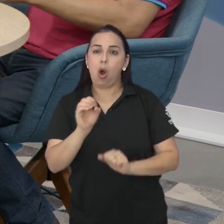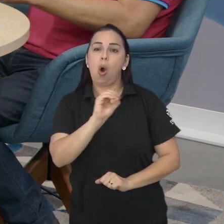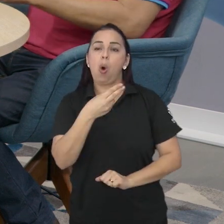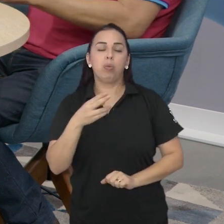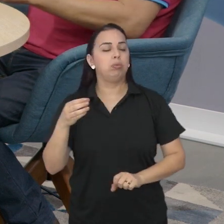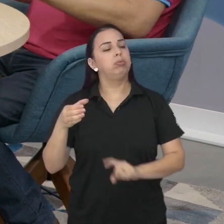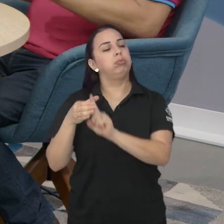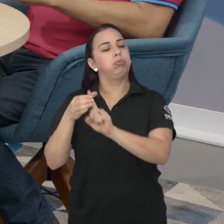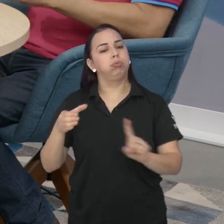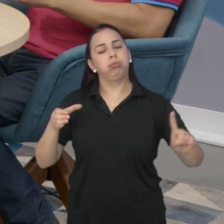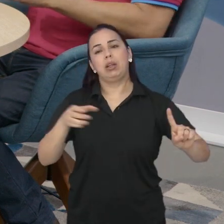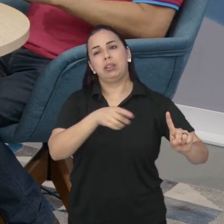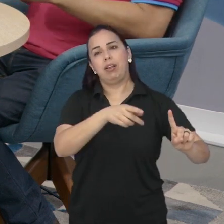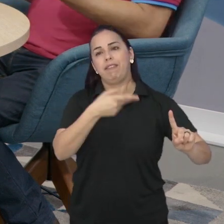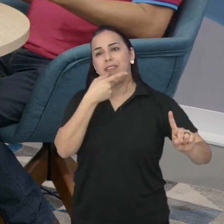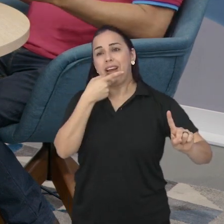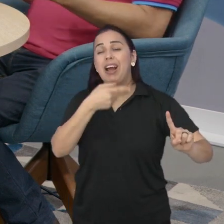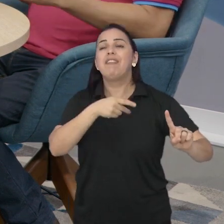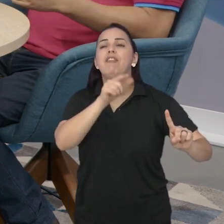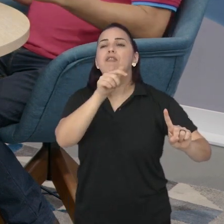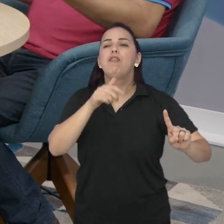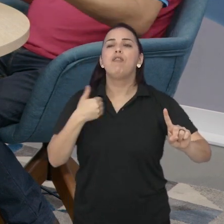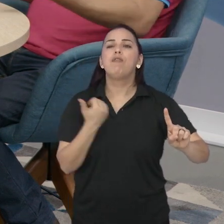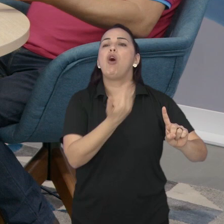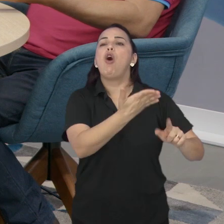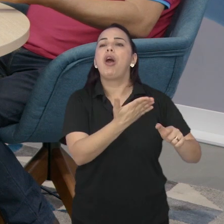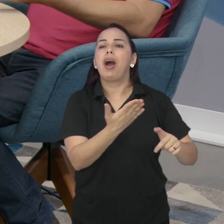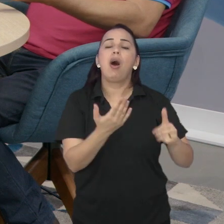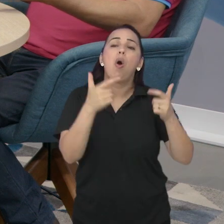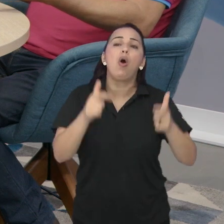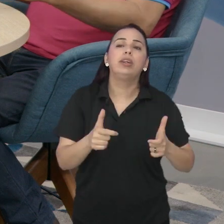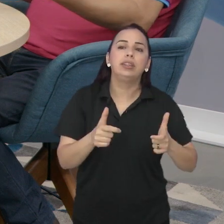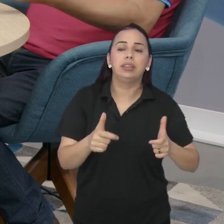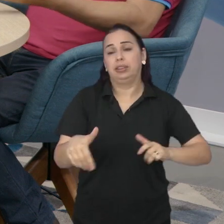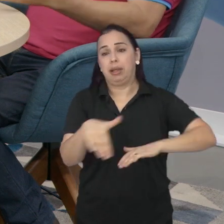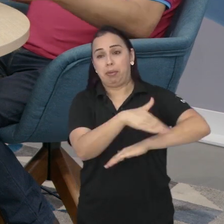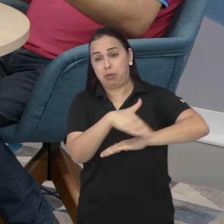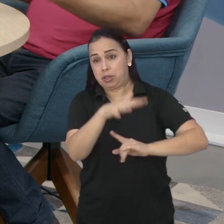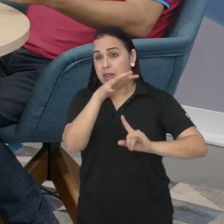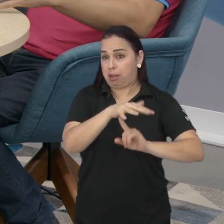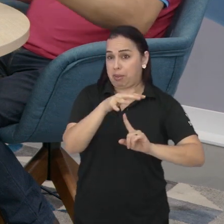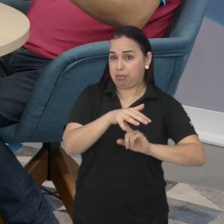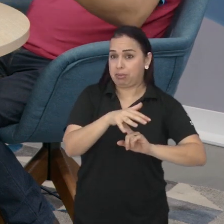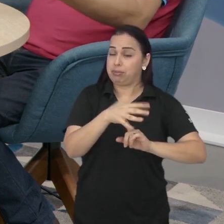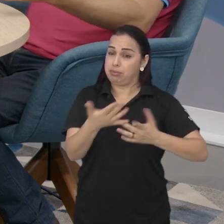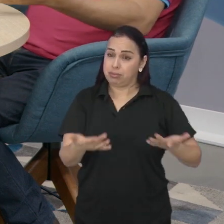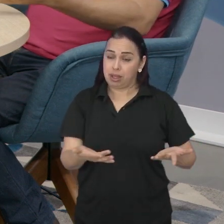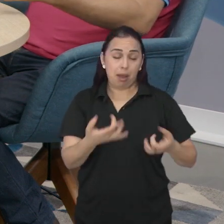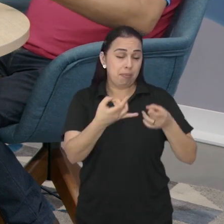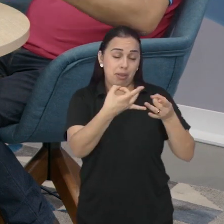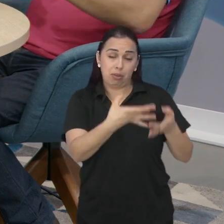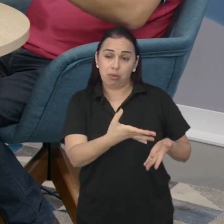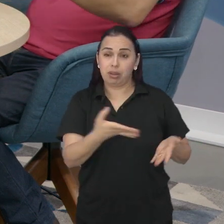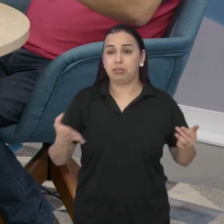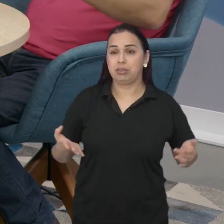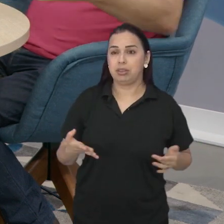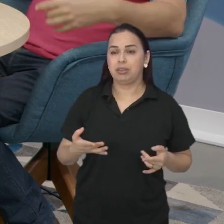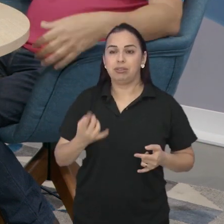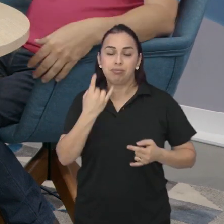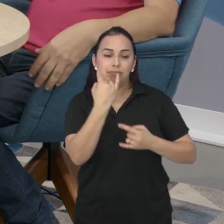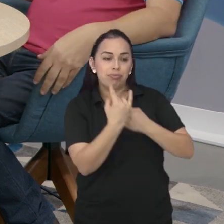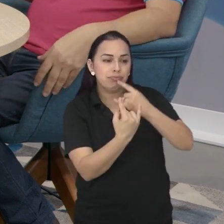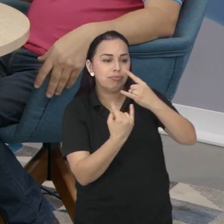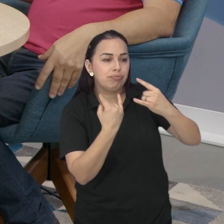você está fora. E quando você diz está fora aonde? Na rua, na praça, na sarjeta, aonde vai